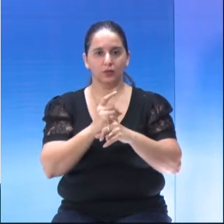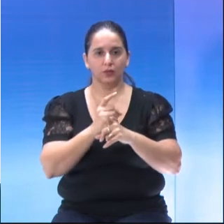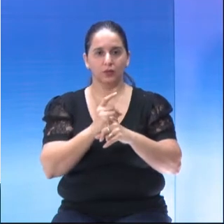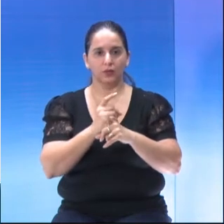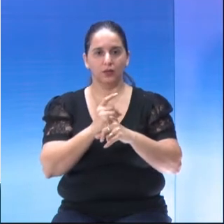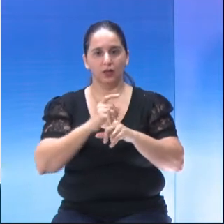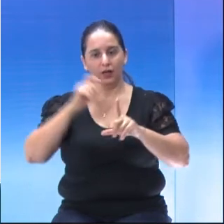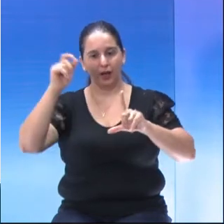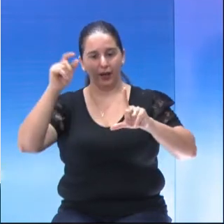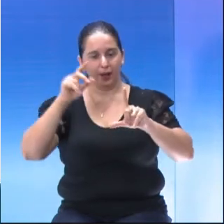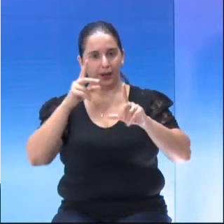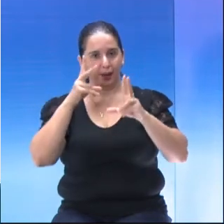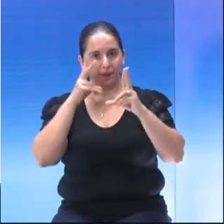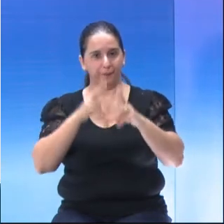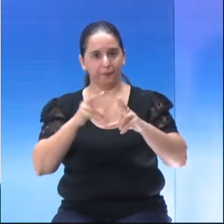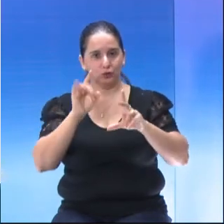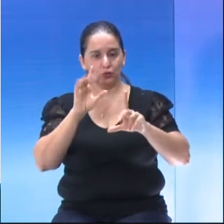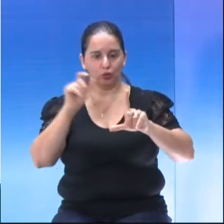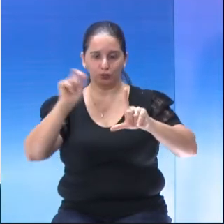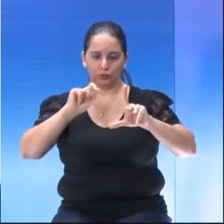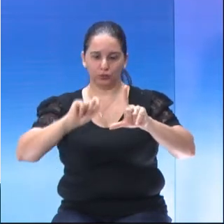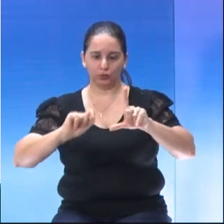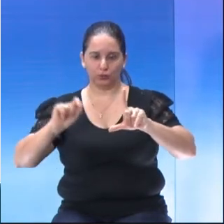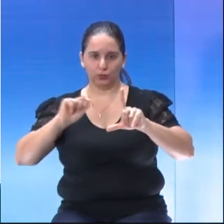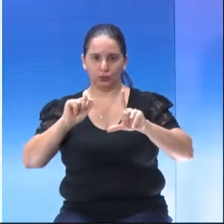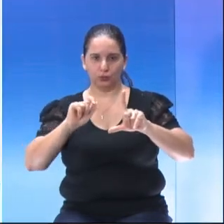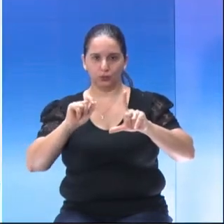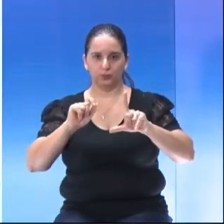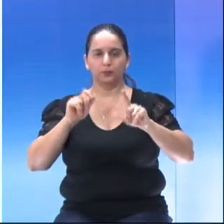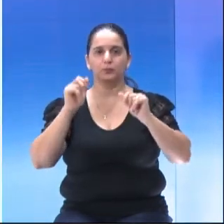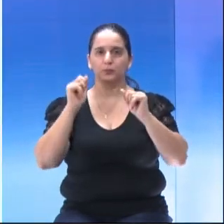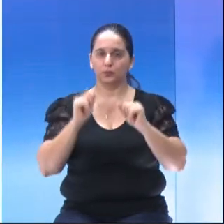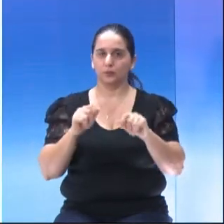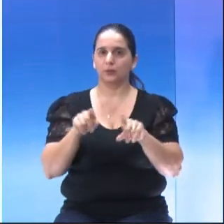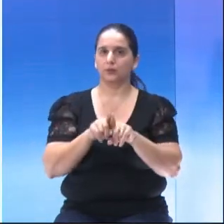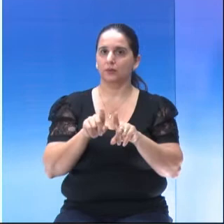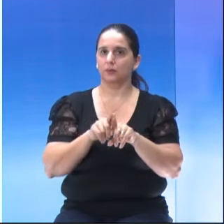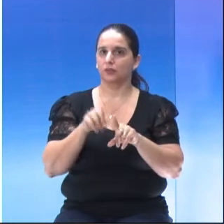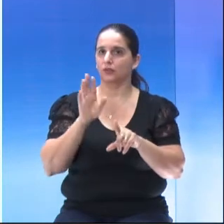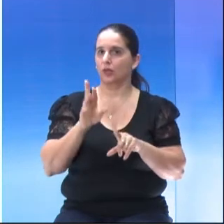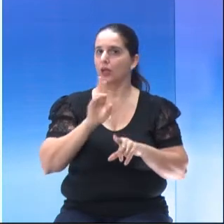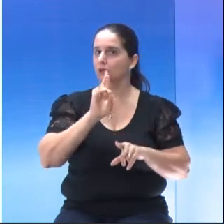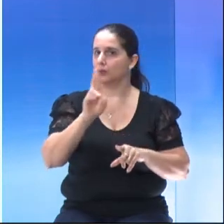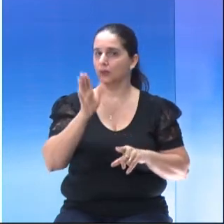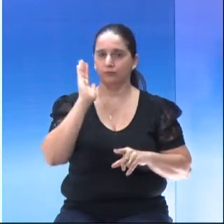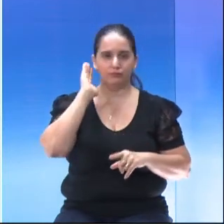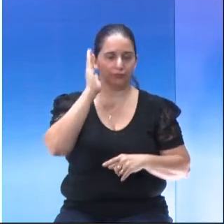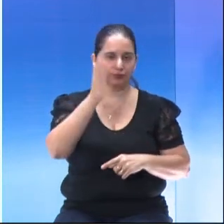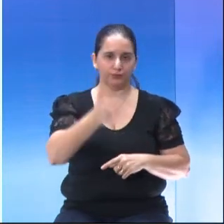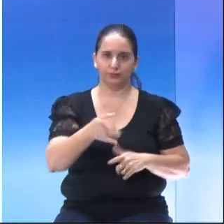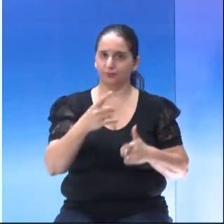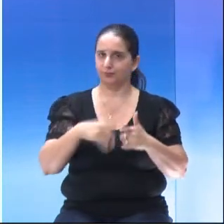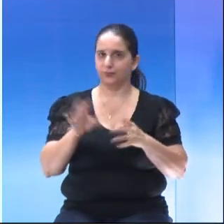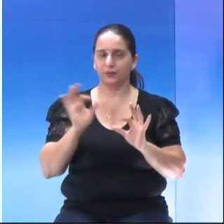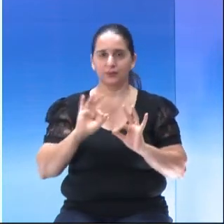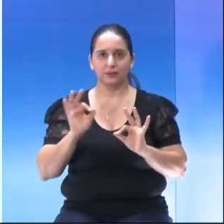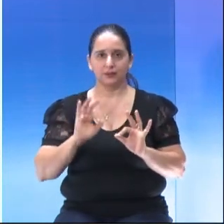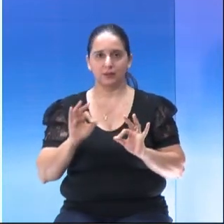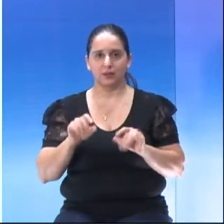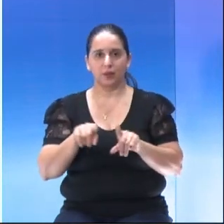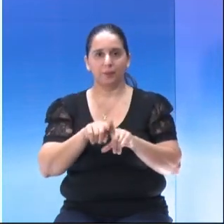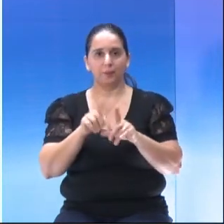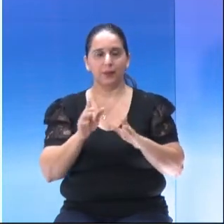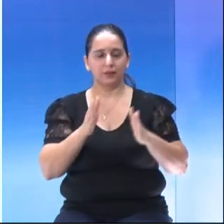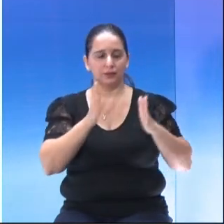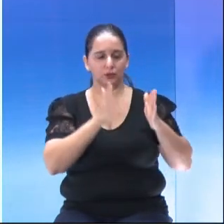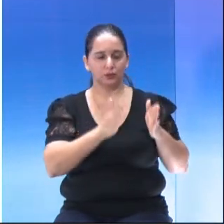triângulo rachurado da figura, certo? Isso é um recurso, você poderia fazer direto também, não tem problema. Mas aqui eu estou dando um